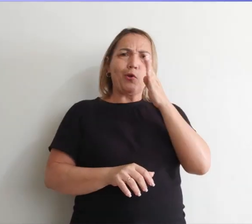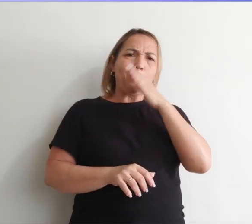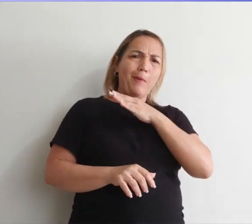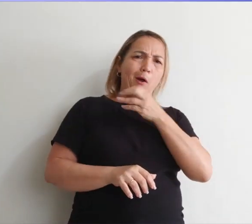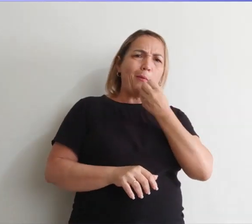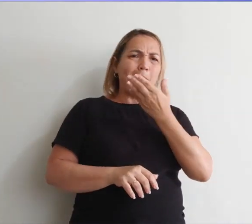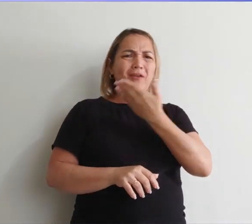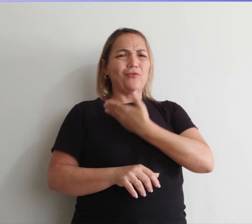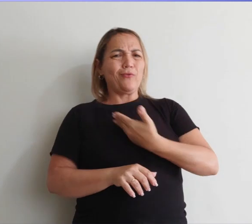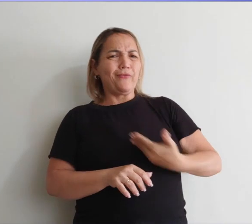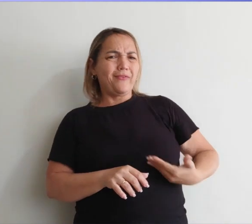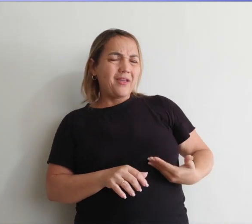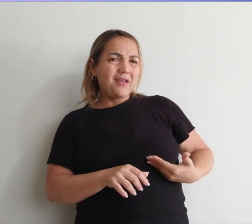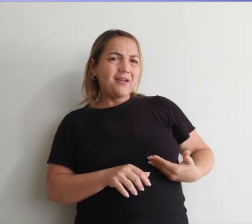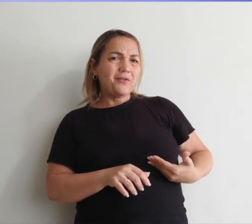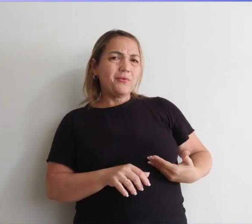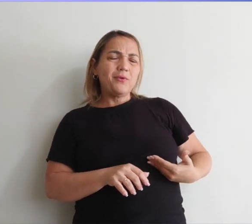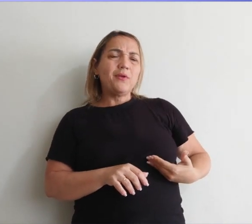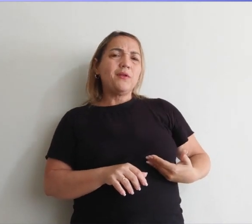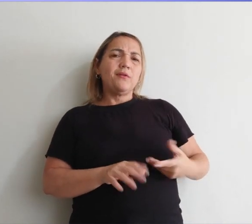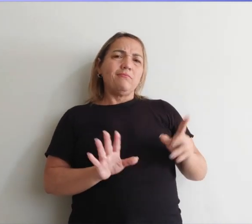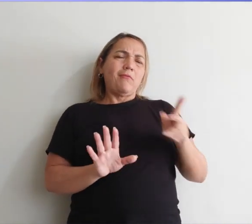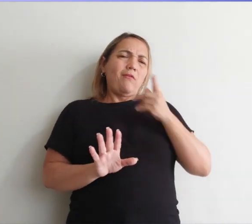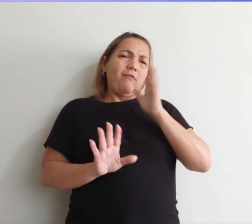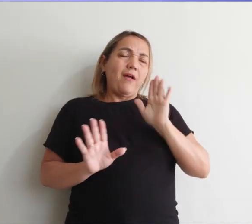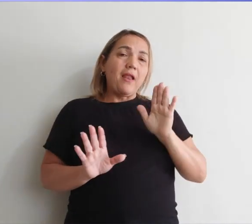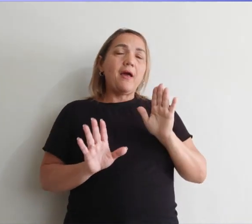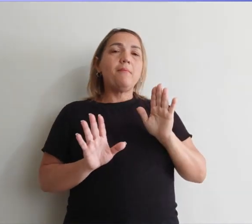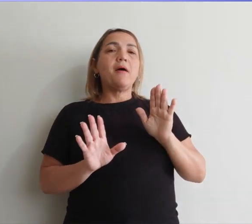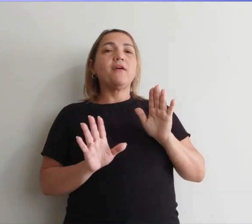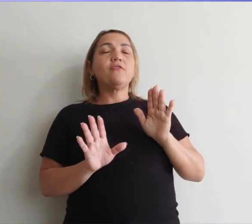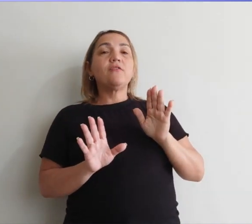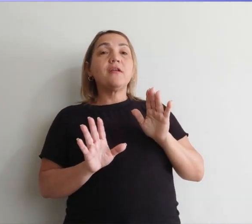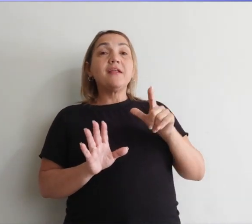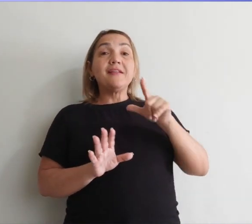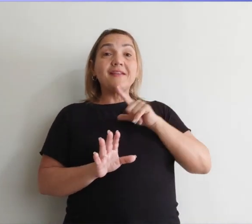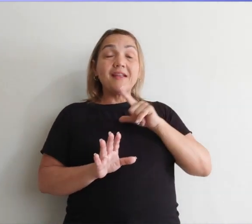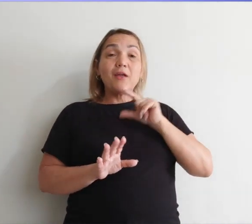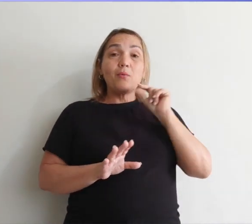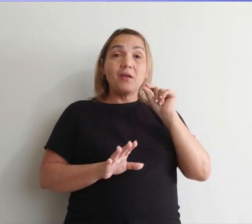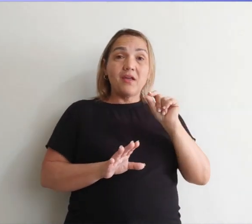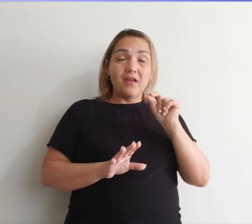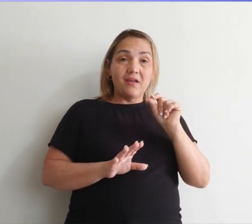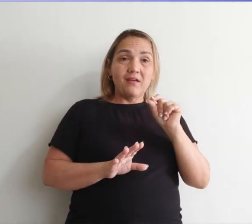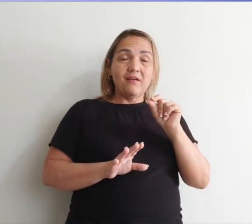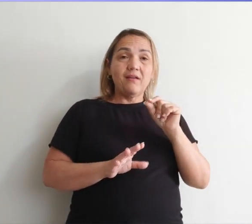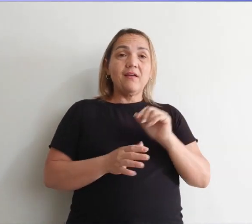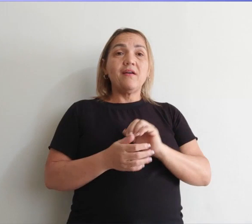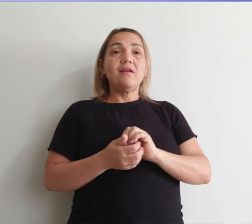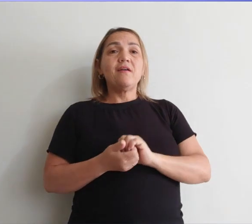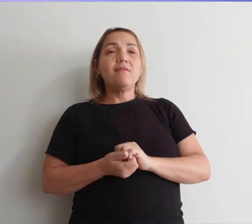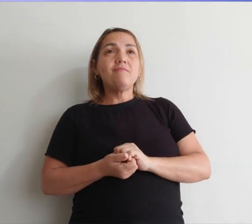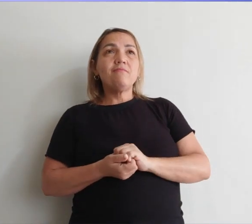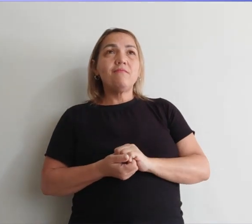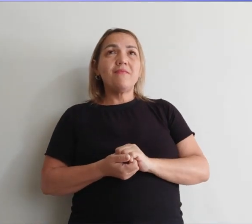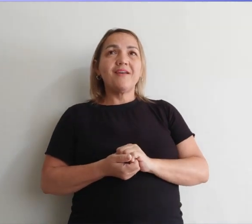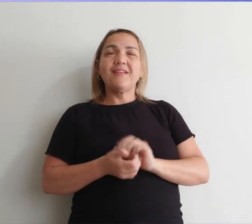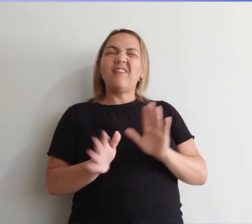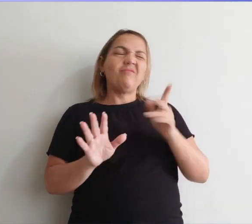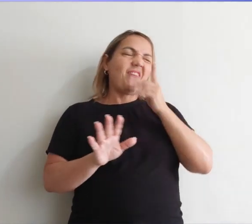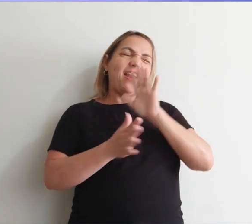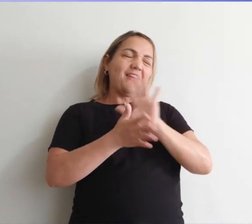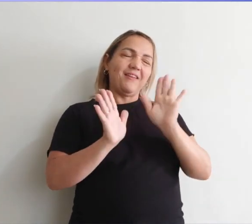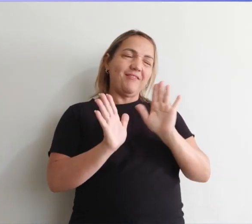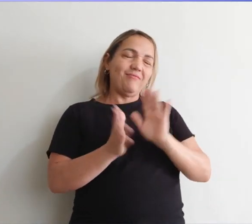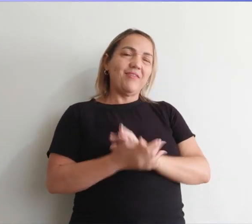ou bem de governo, não vou citar isso. Mas existe uma tendência, melhor não